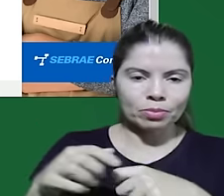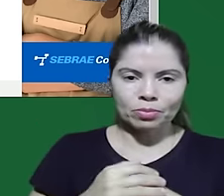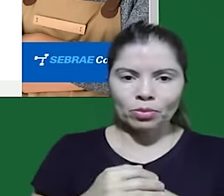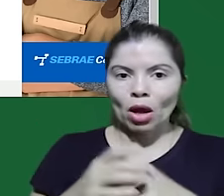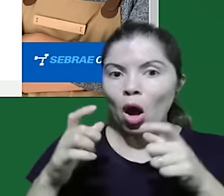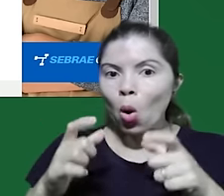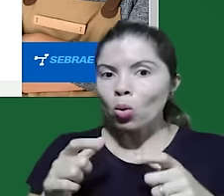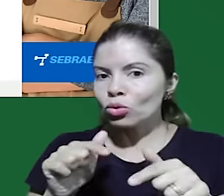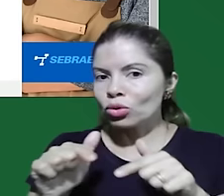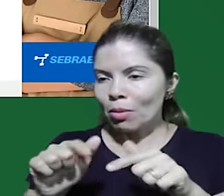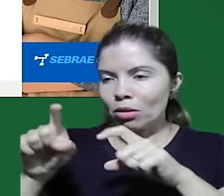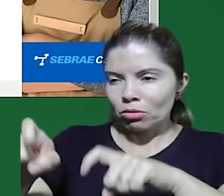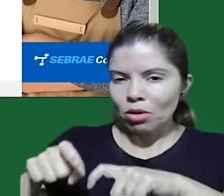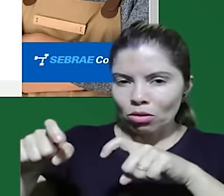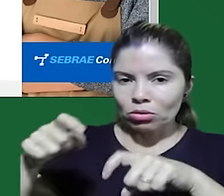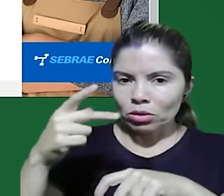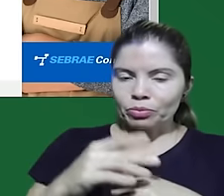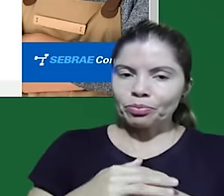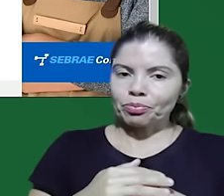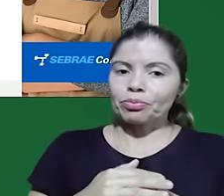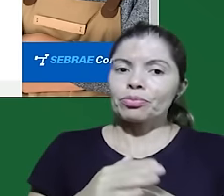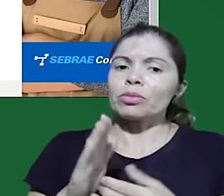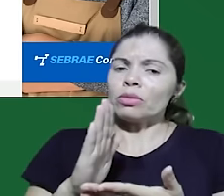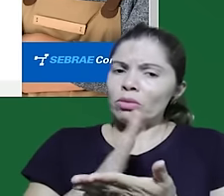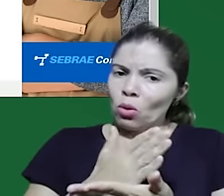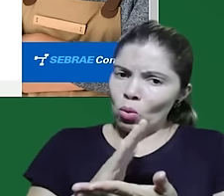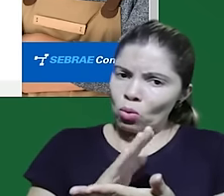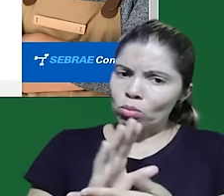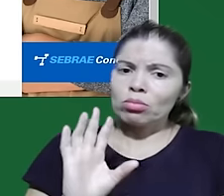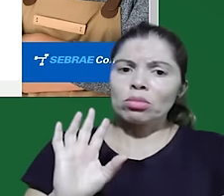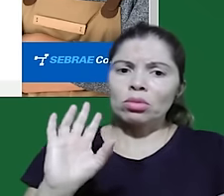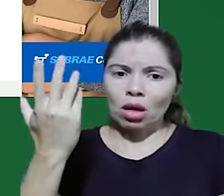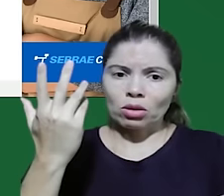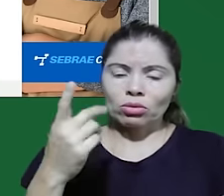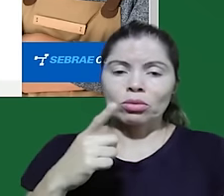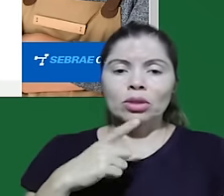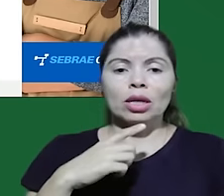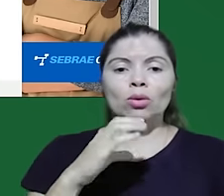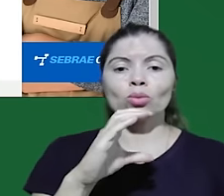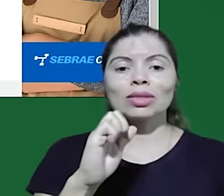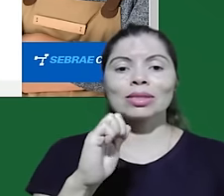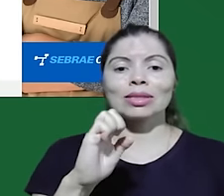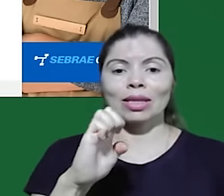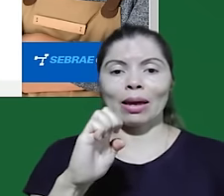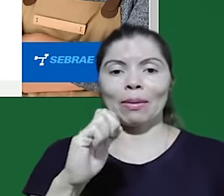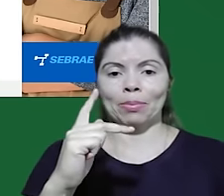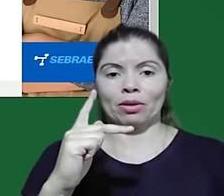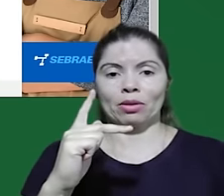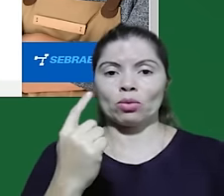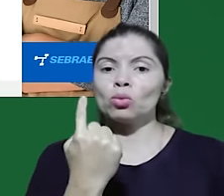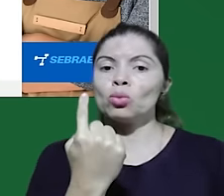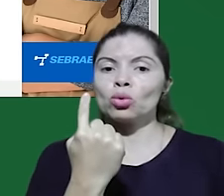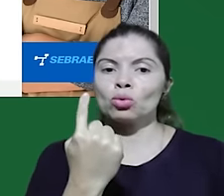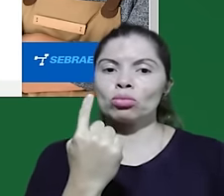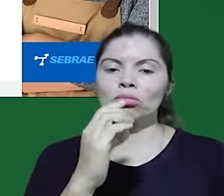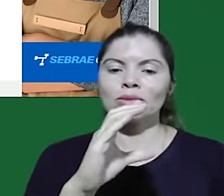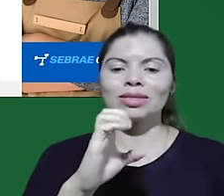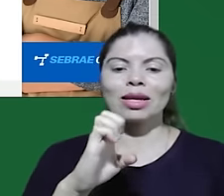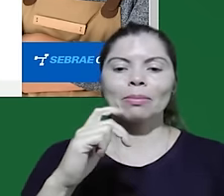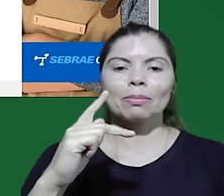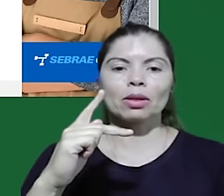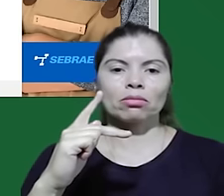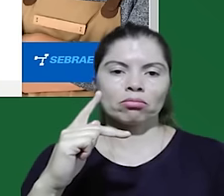casos ele possui o produtor rural um CEP único e aí esse CEP único é de uma região